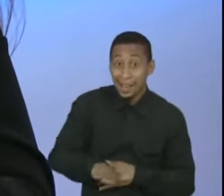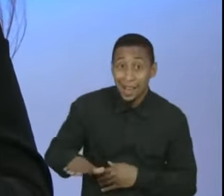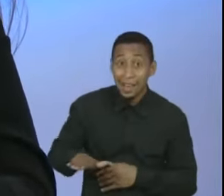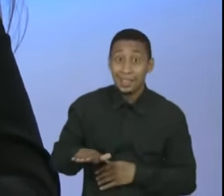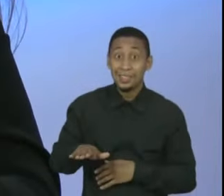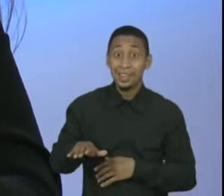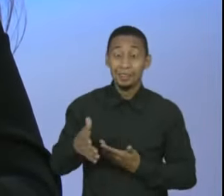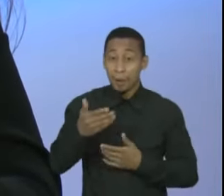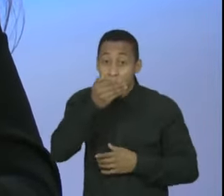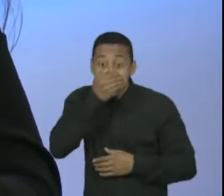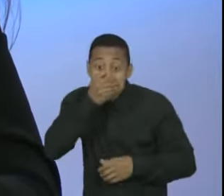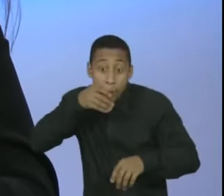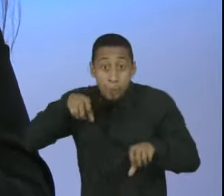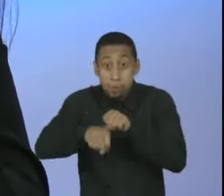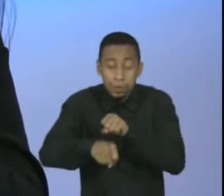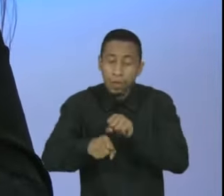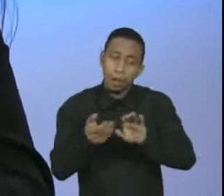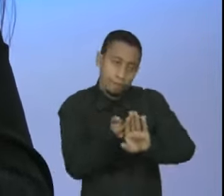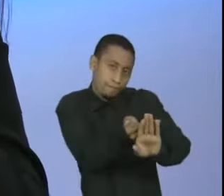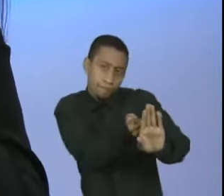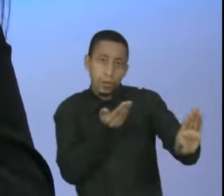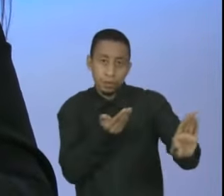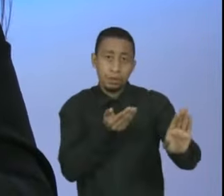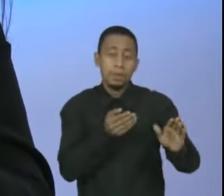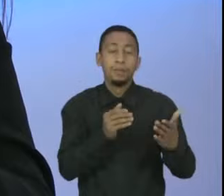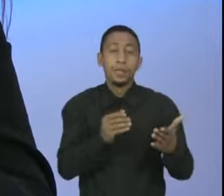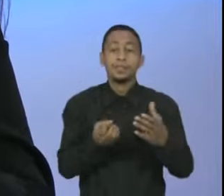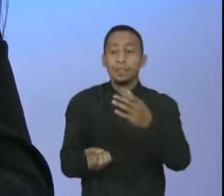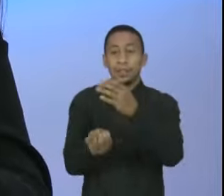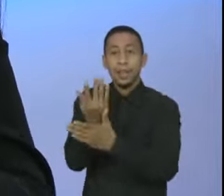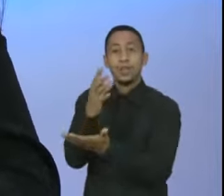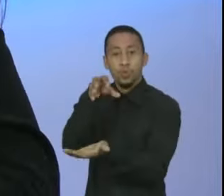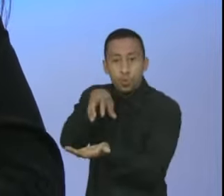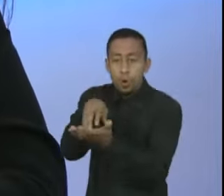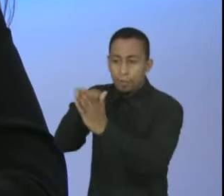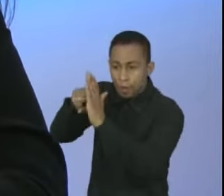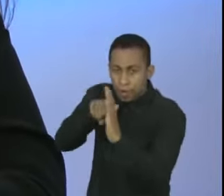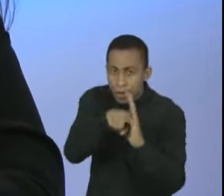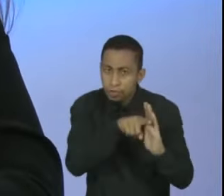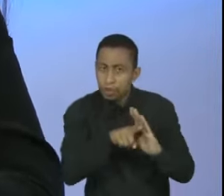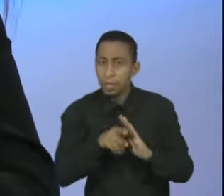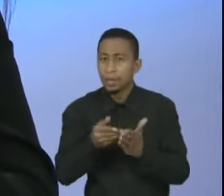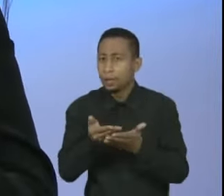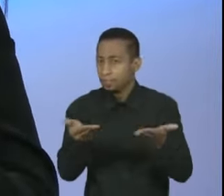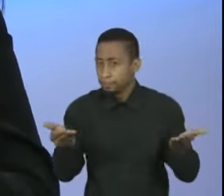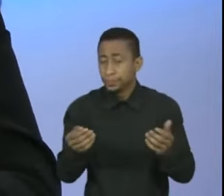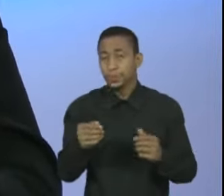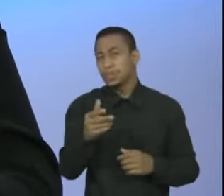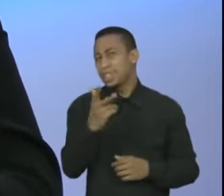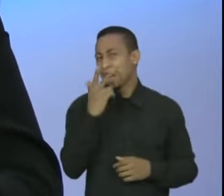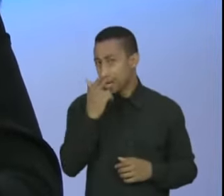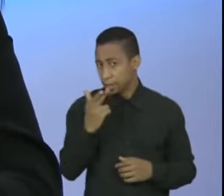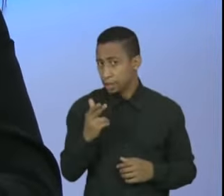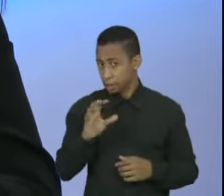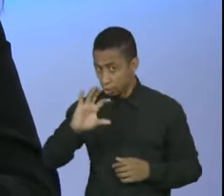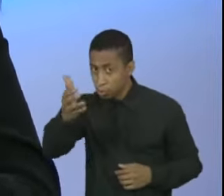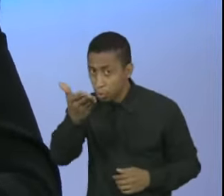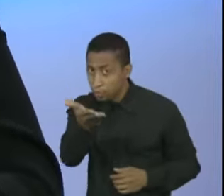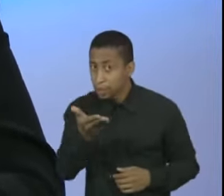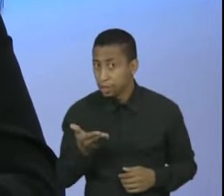passado a CNBB também aqui diocese de São Paulo não estarão núcleos também para investigar essas questões mas só acha que isso vai ser suficiente